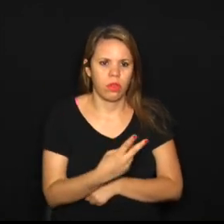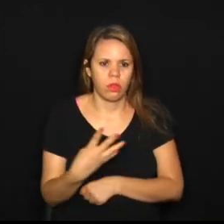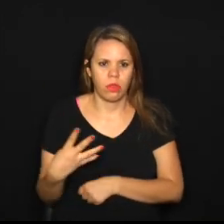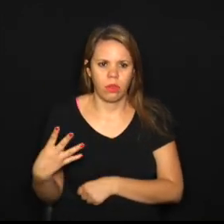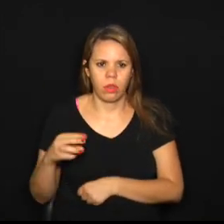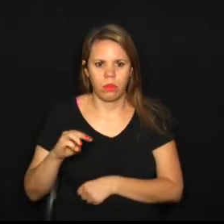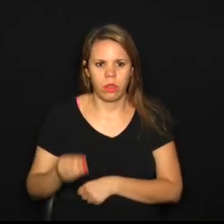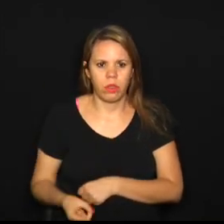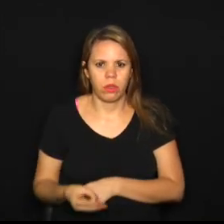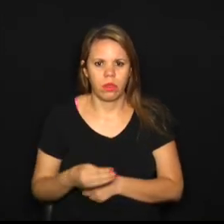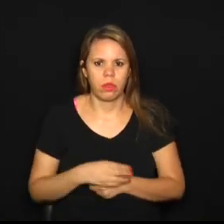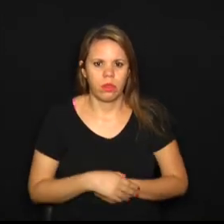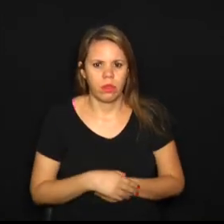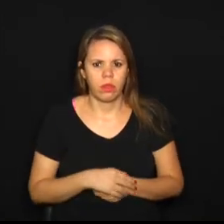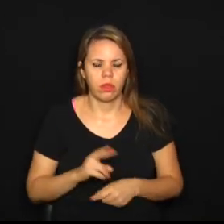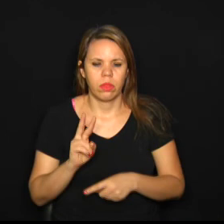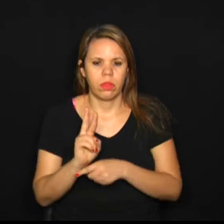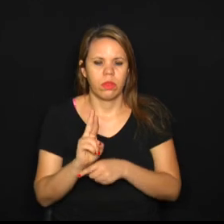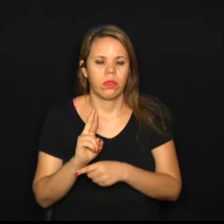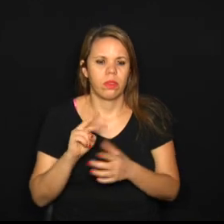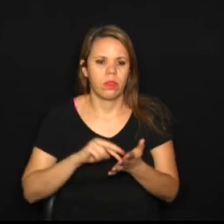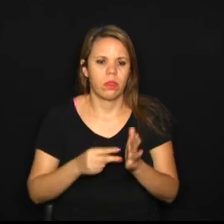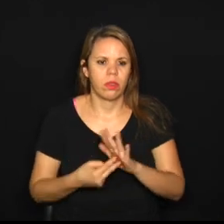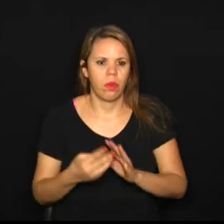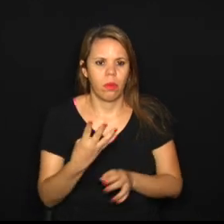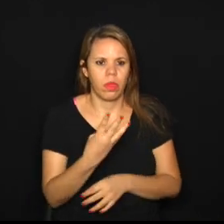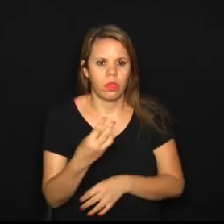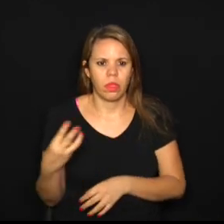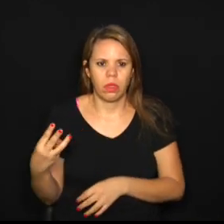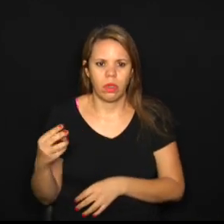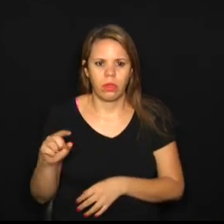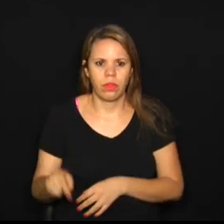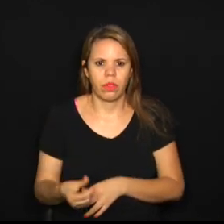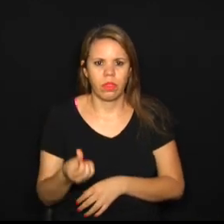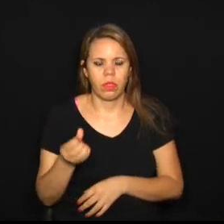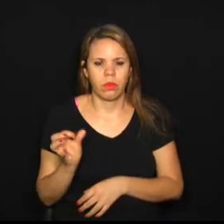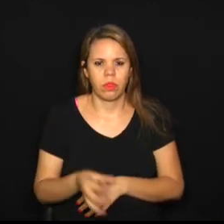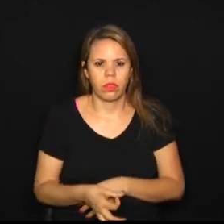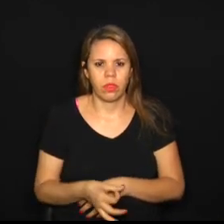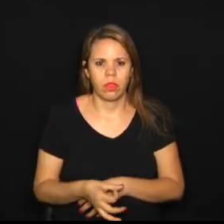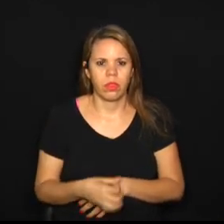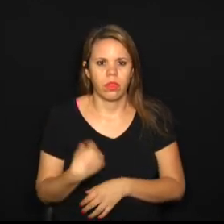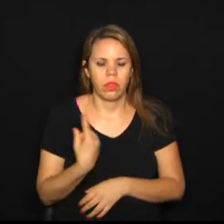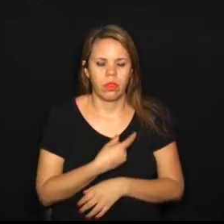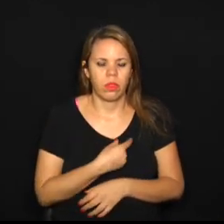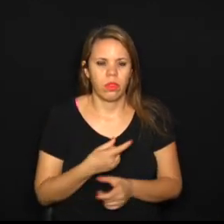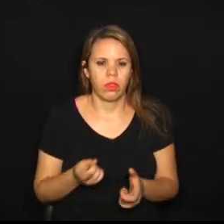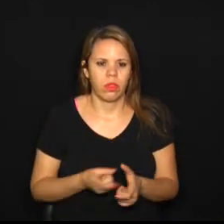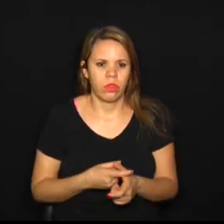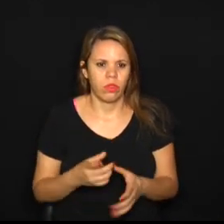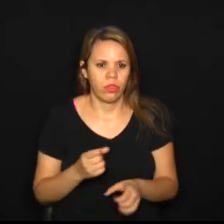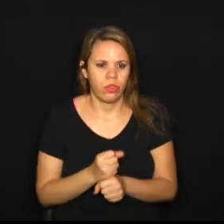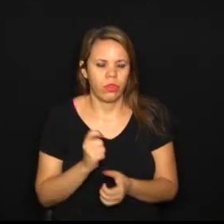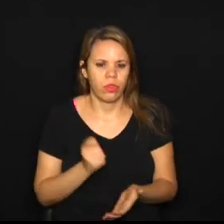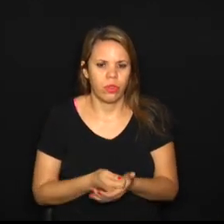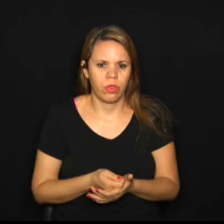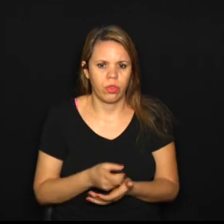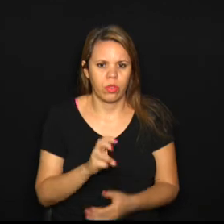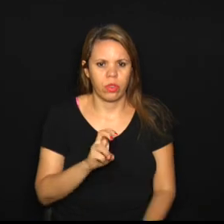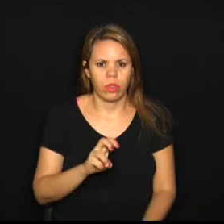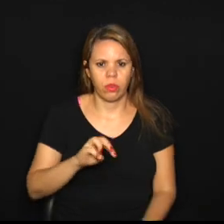2.244.000.000. Isso representa 43,6% da nossa receita corrente líquida, que é de